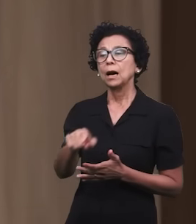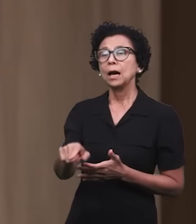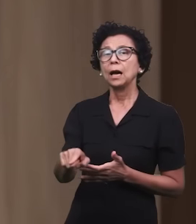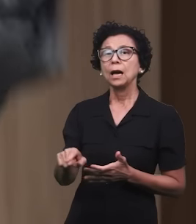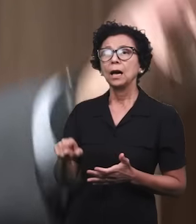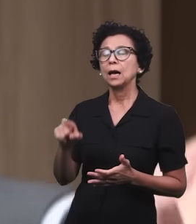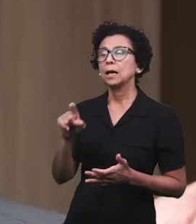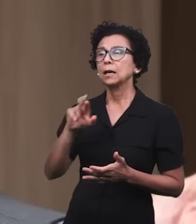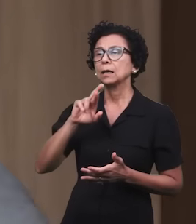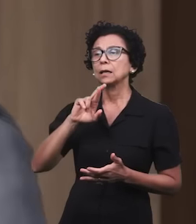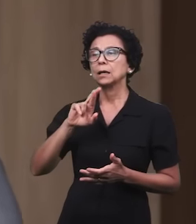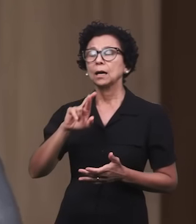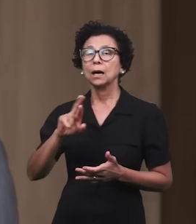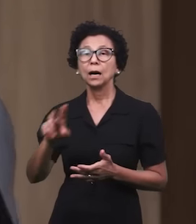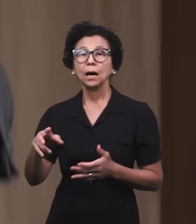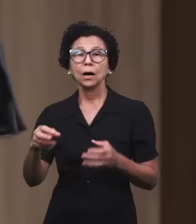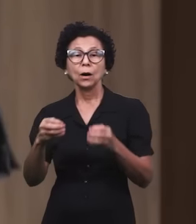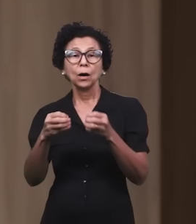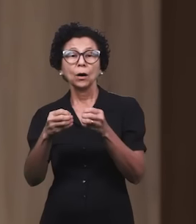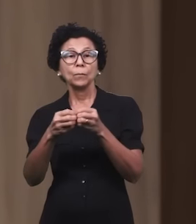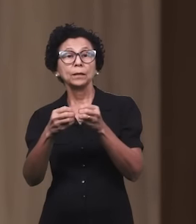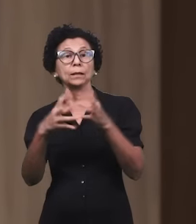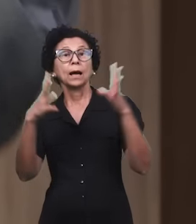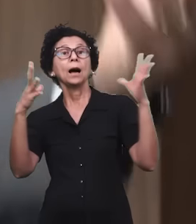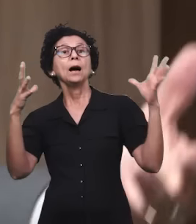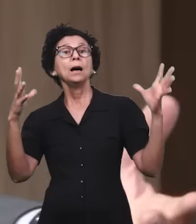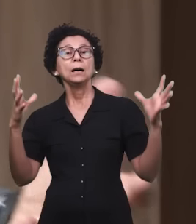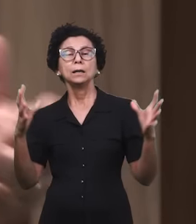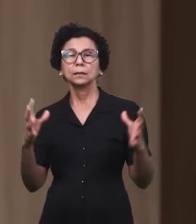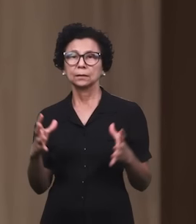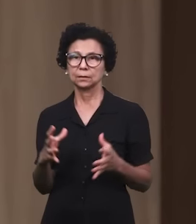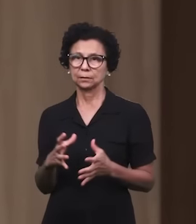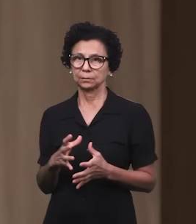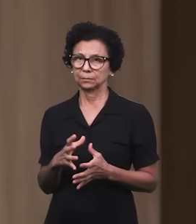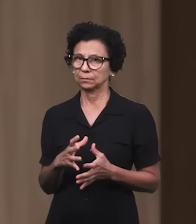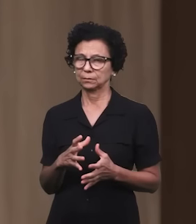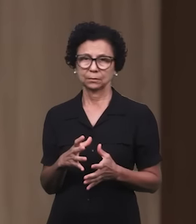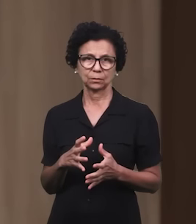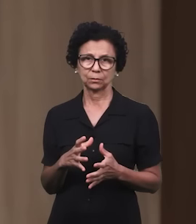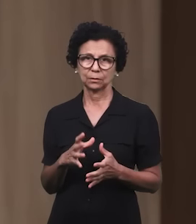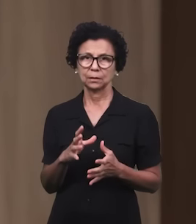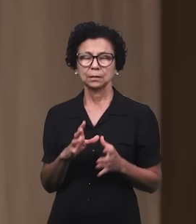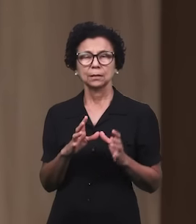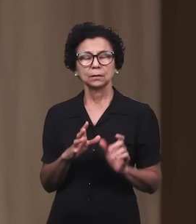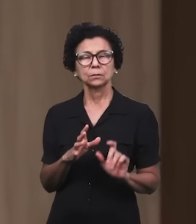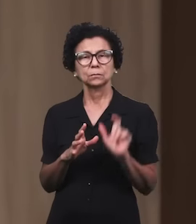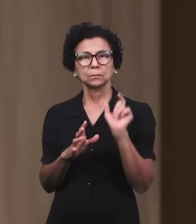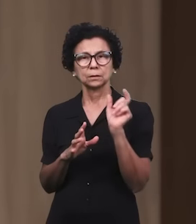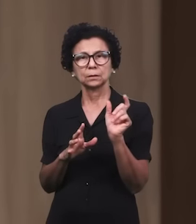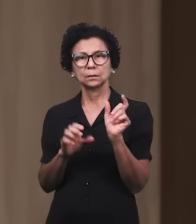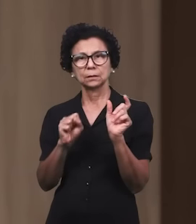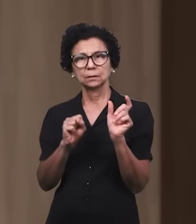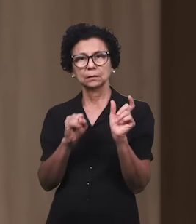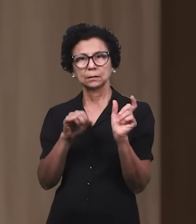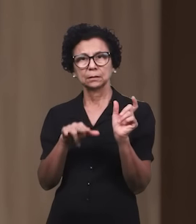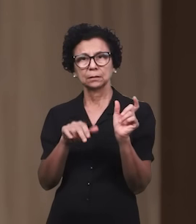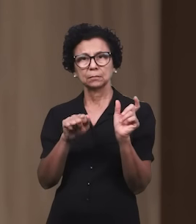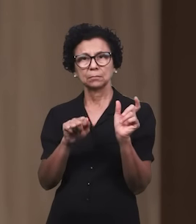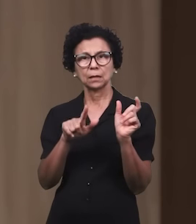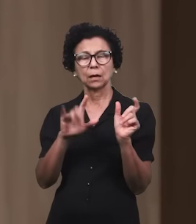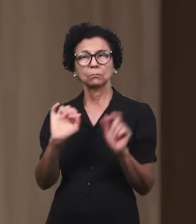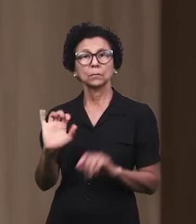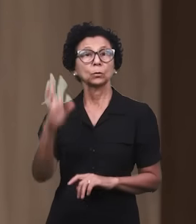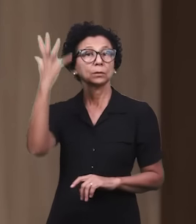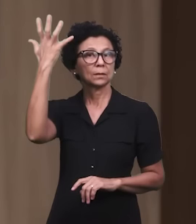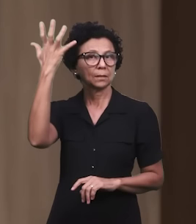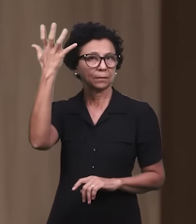uma maravilha que o Senhor operou, um milagre que o Senhor... Não, João, ele usa a expressão sinal.